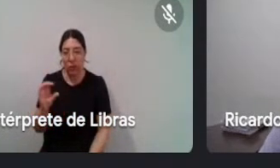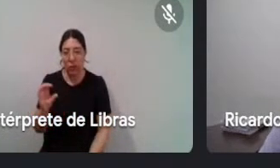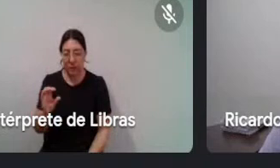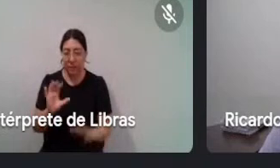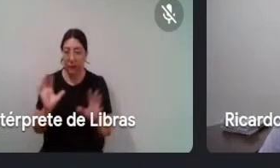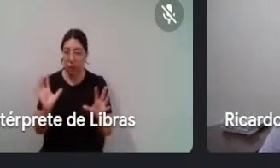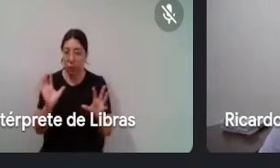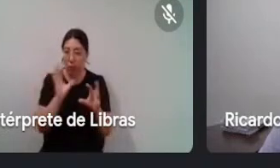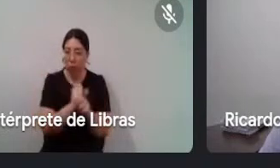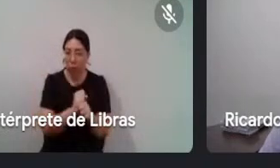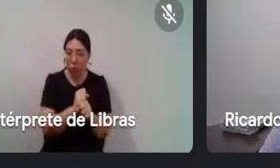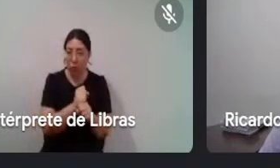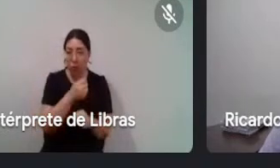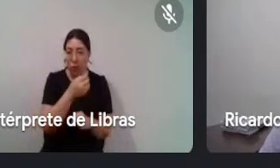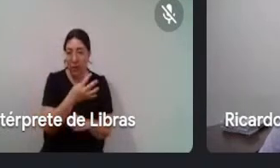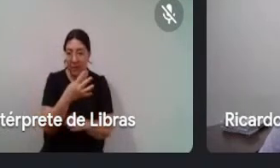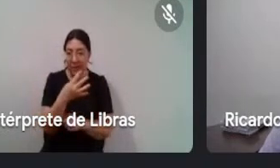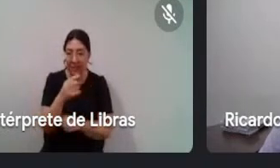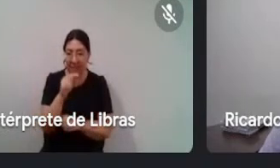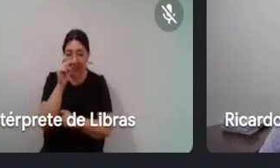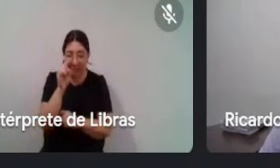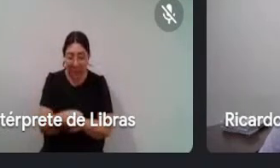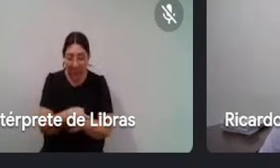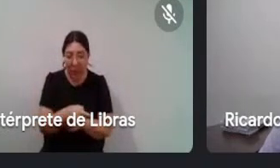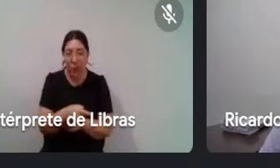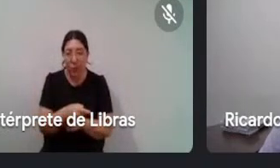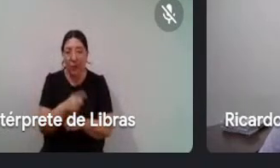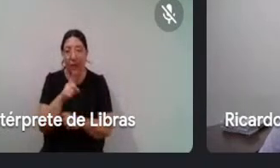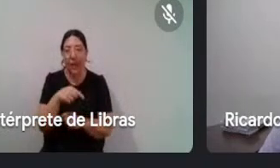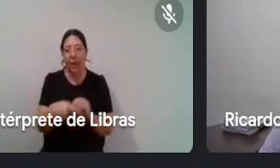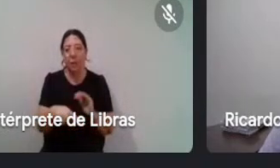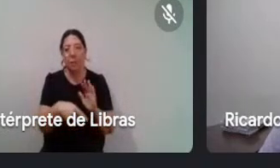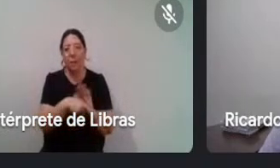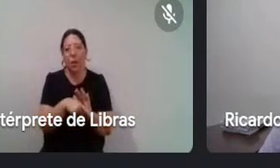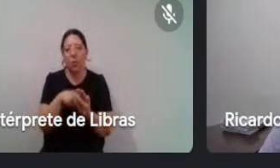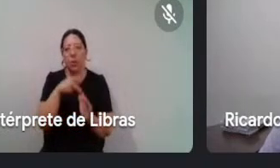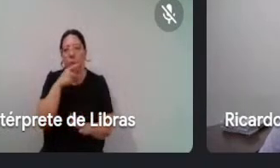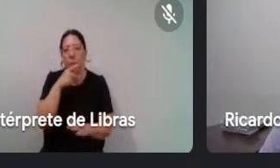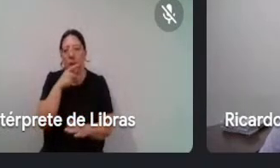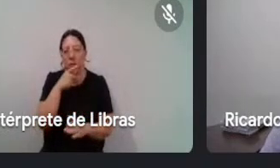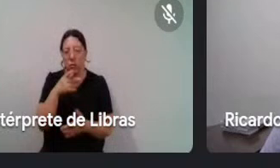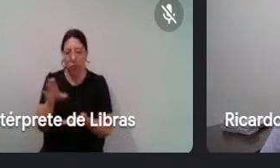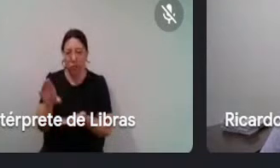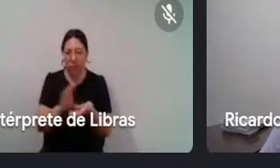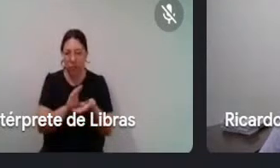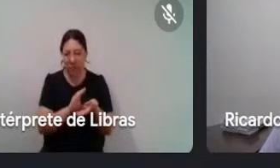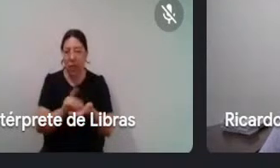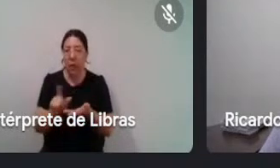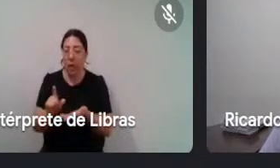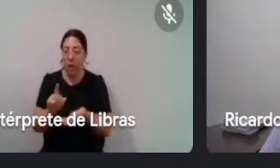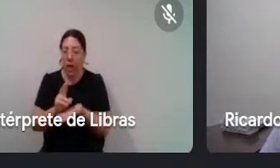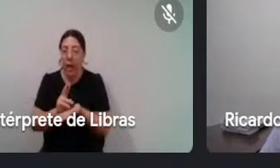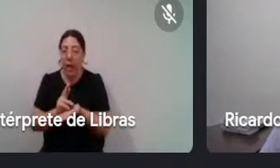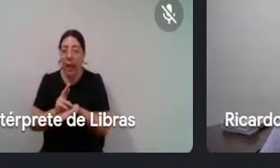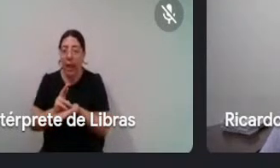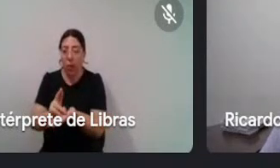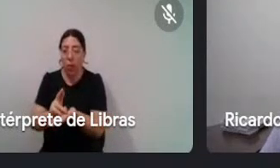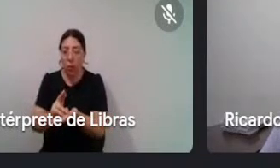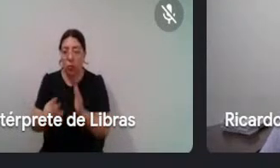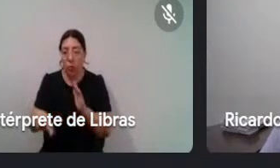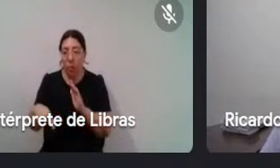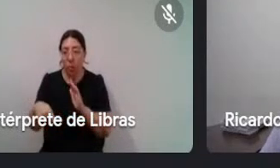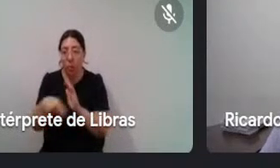R$ 444.000 foram oriundos do fundo partidário, e recursos próprios, que na verdade não é recursos próprios, foram apenas